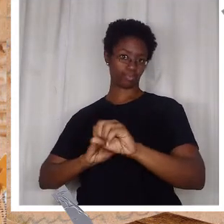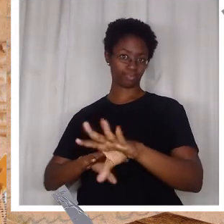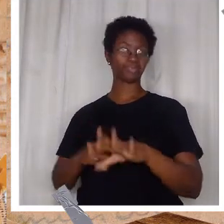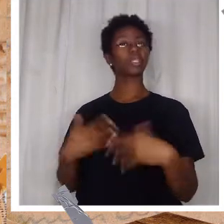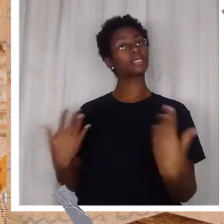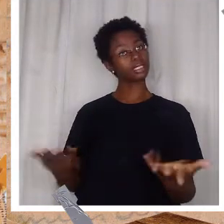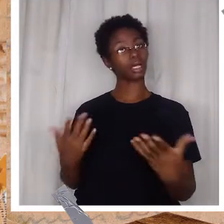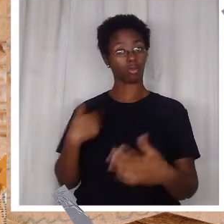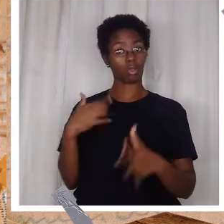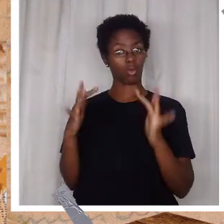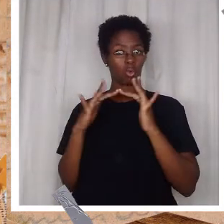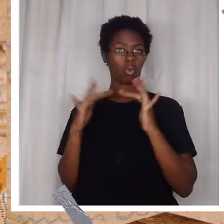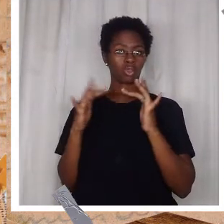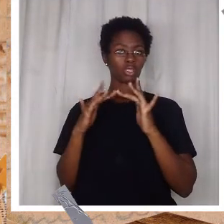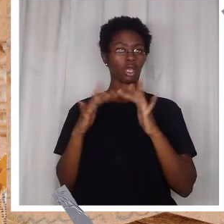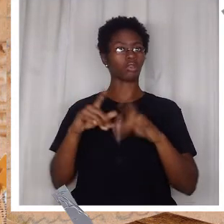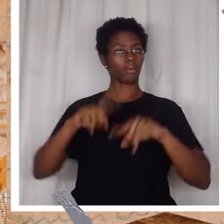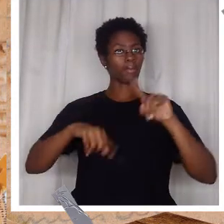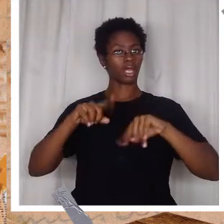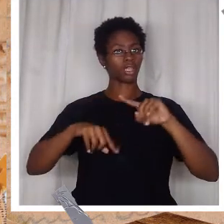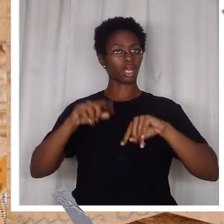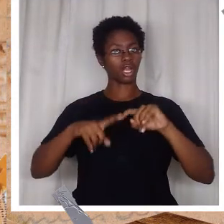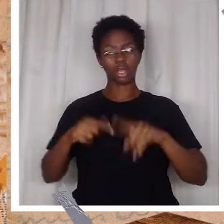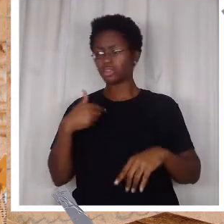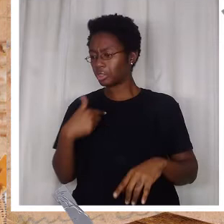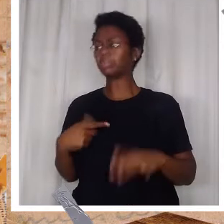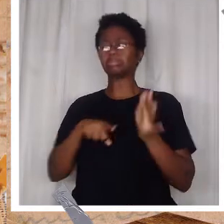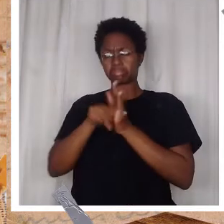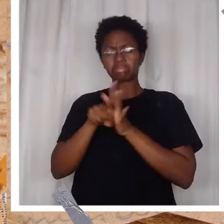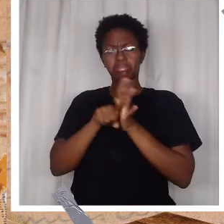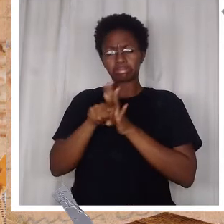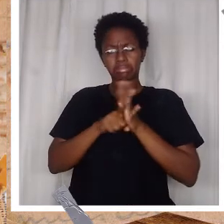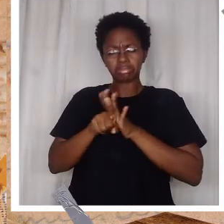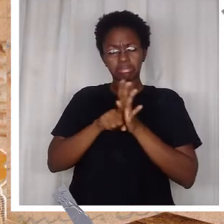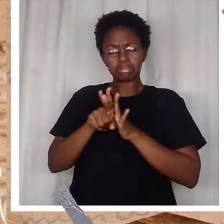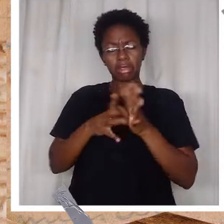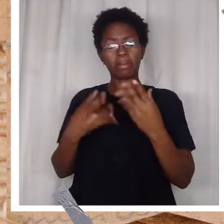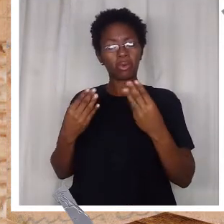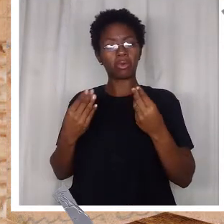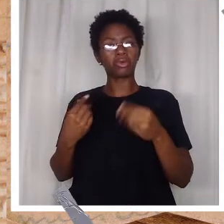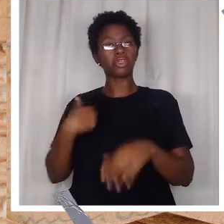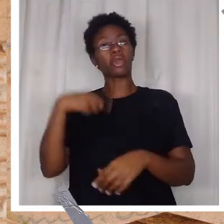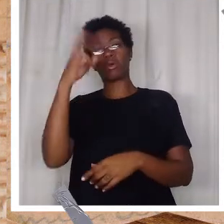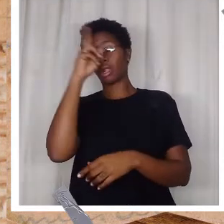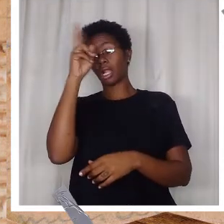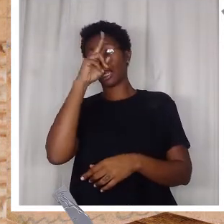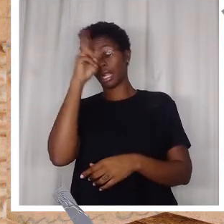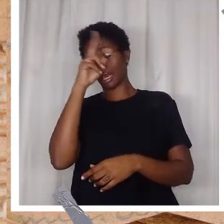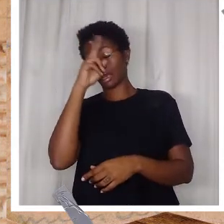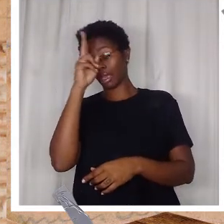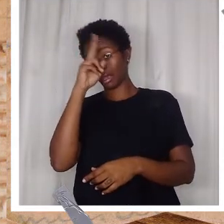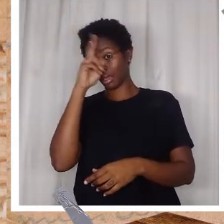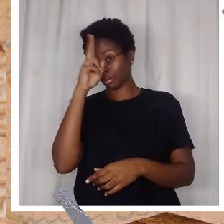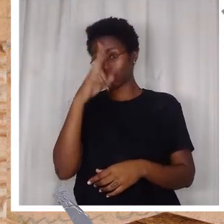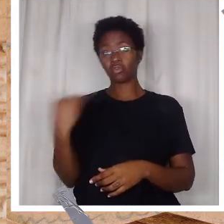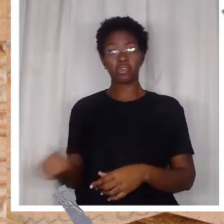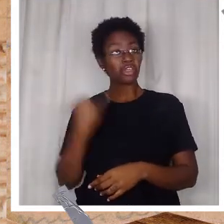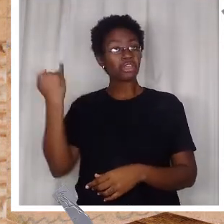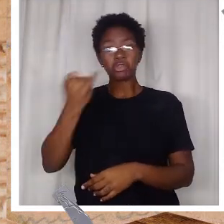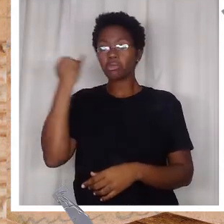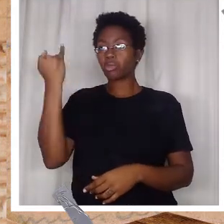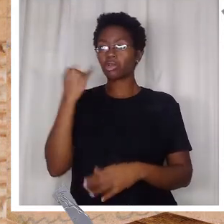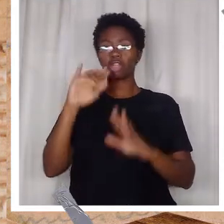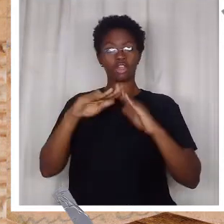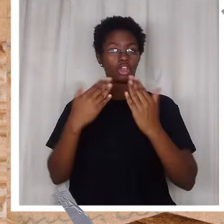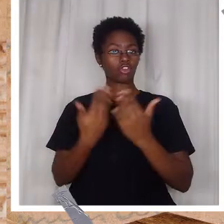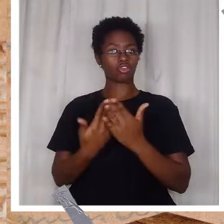forma, tive contato com esse material, bebi muito nessa fonte. E me lembro que ele foi fundamental para que as escolas